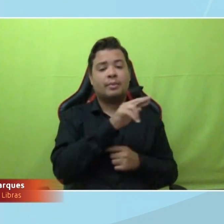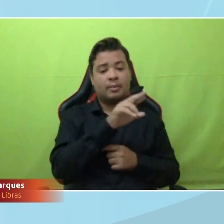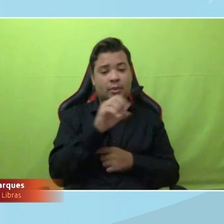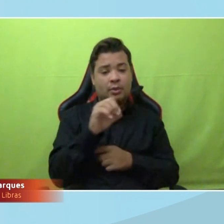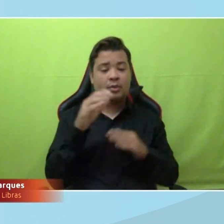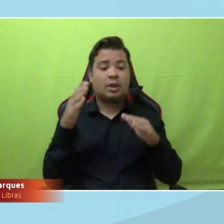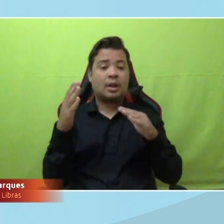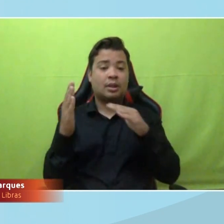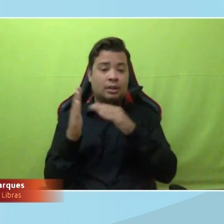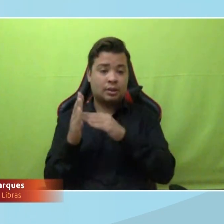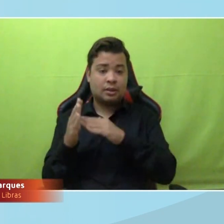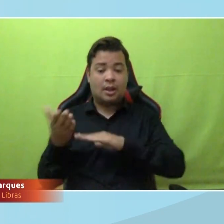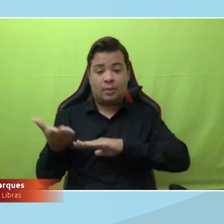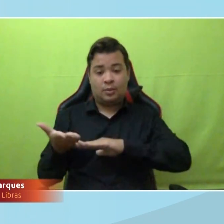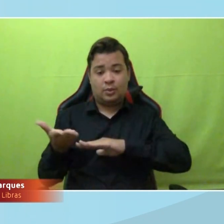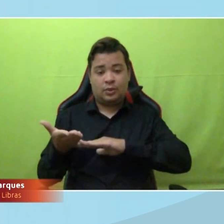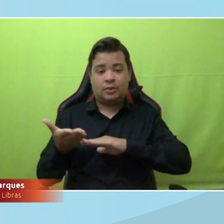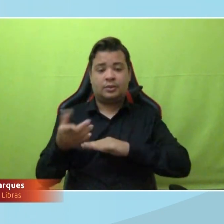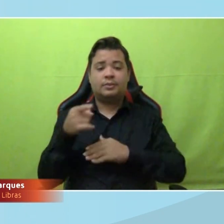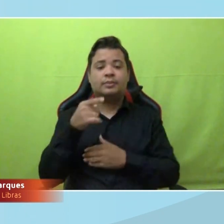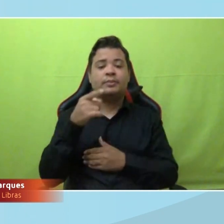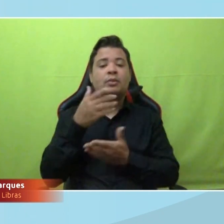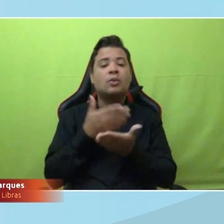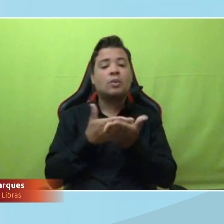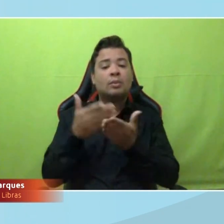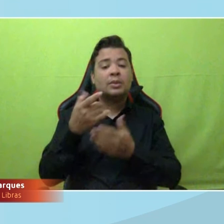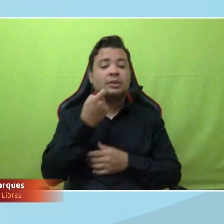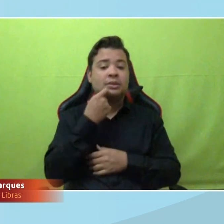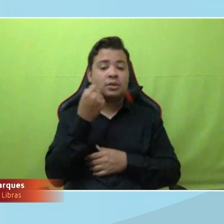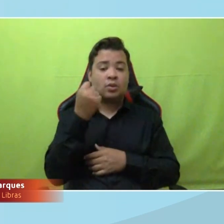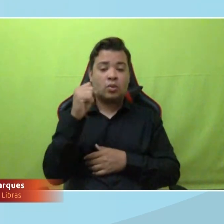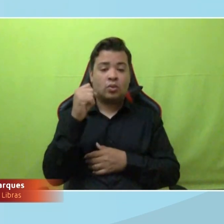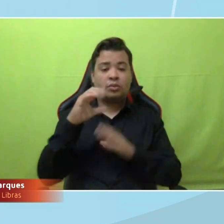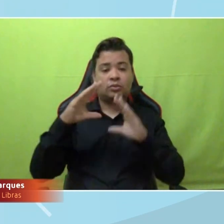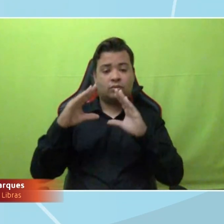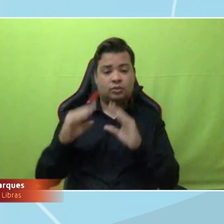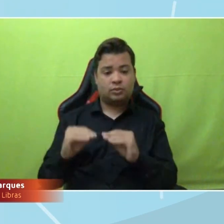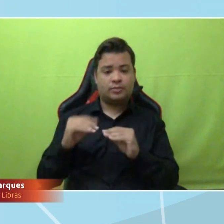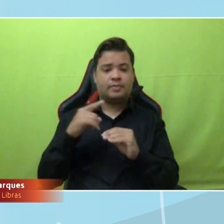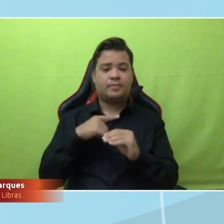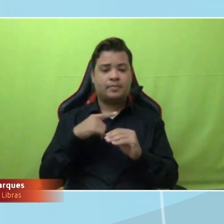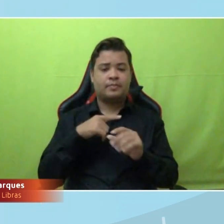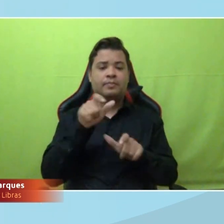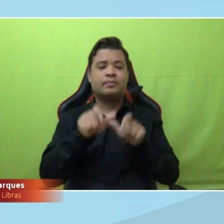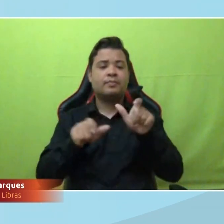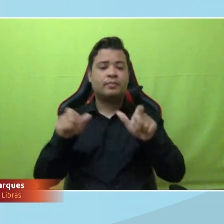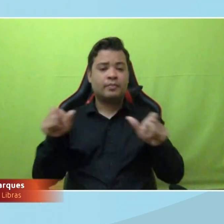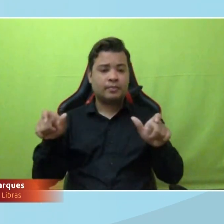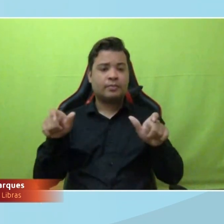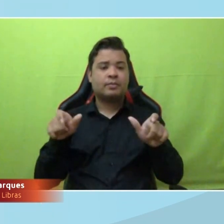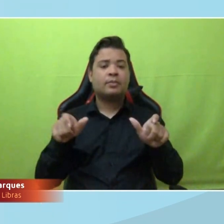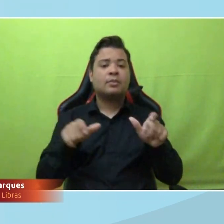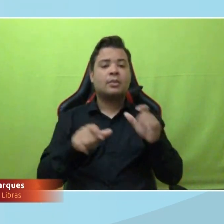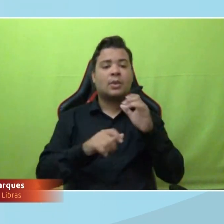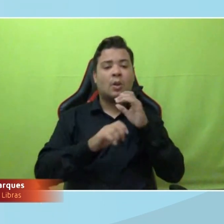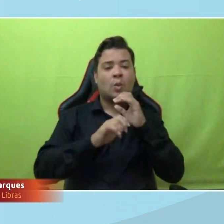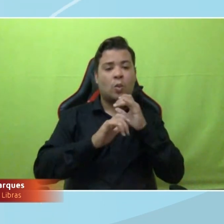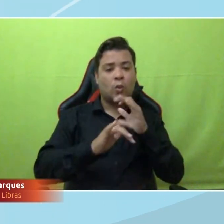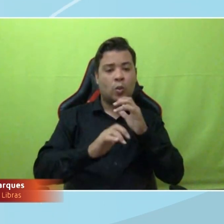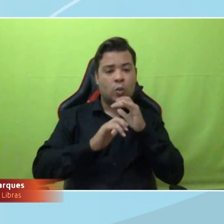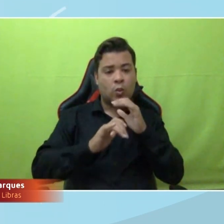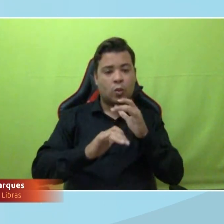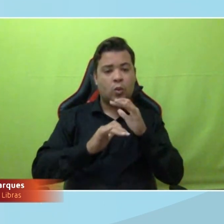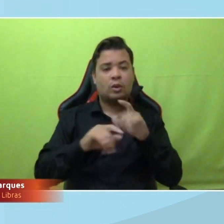sexta-feira, o concerto começa às 8 horas da noite e vai ser composto pelos instrumentistas de sopro e percussão da